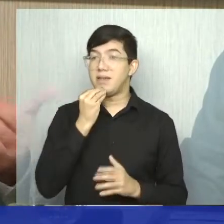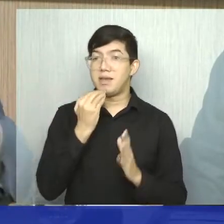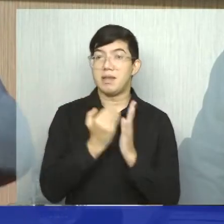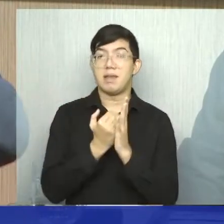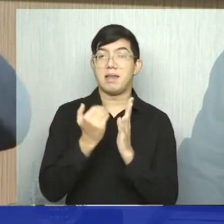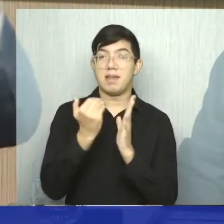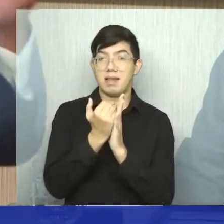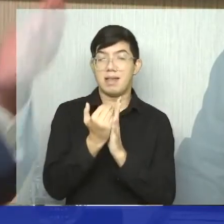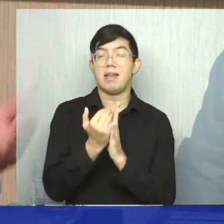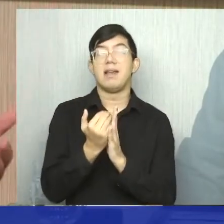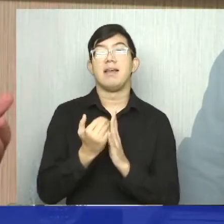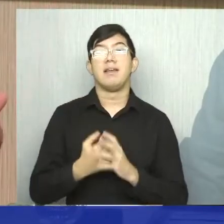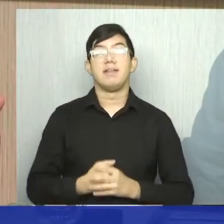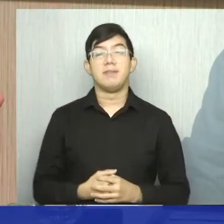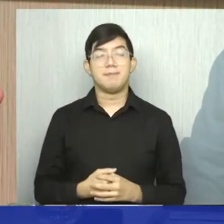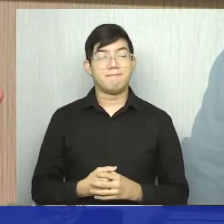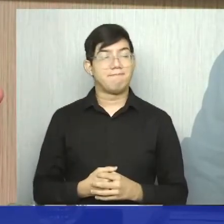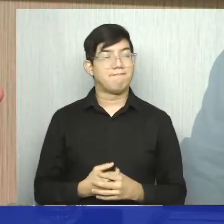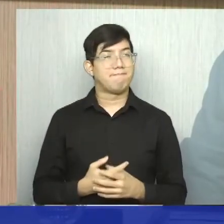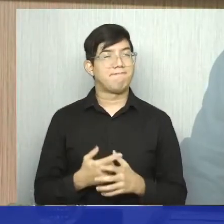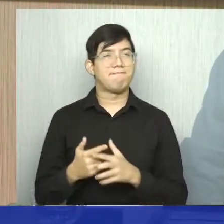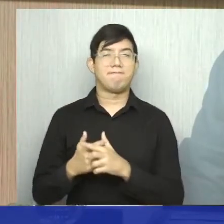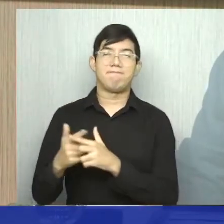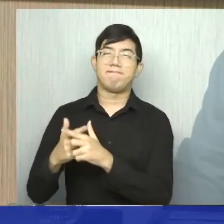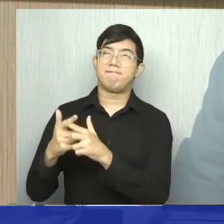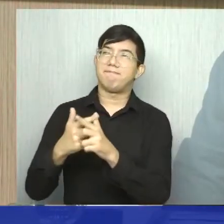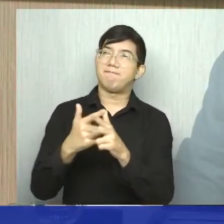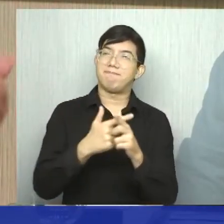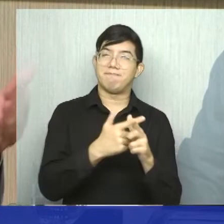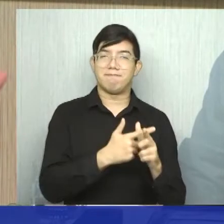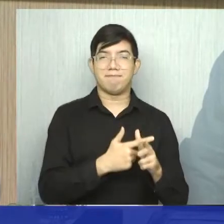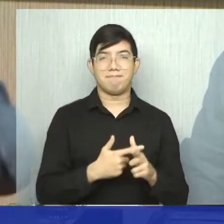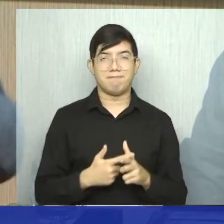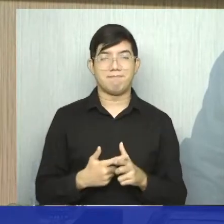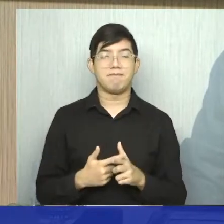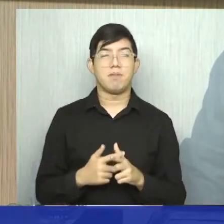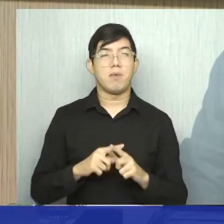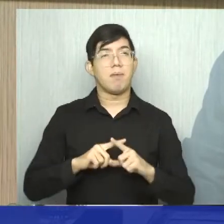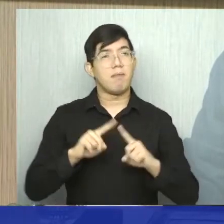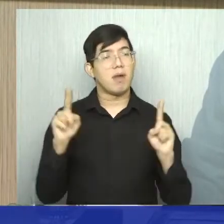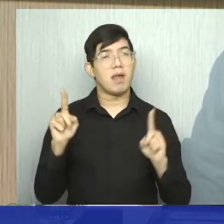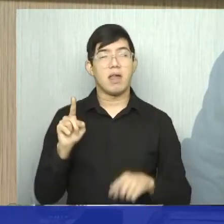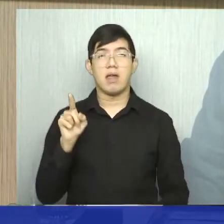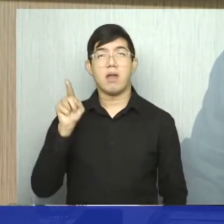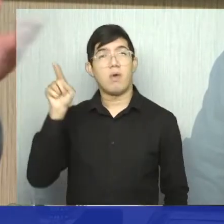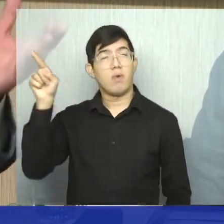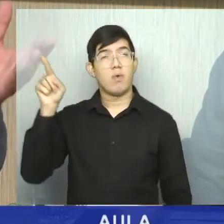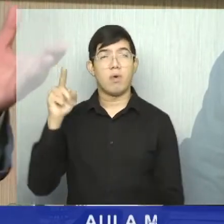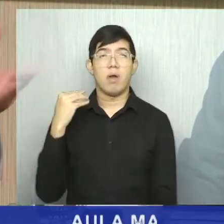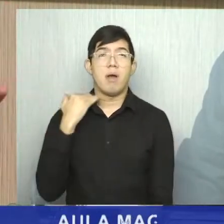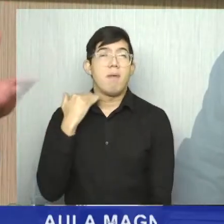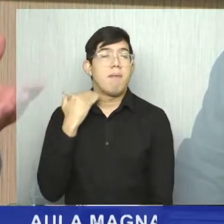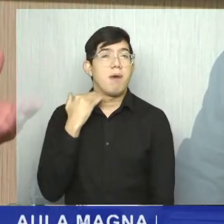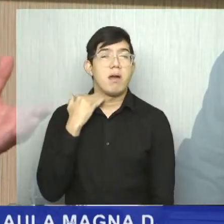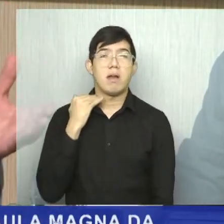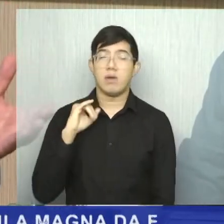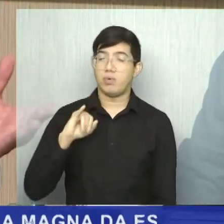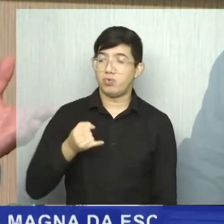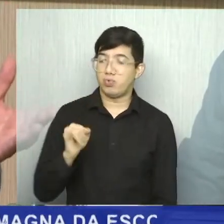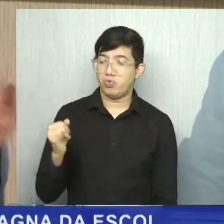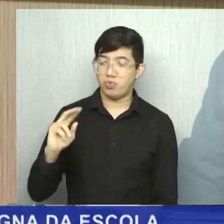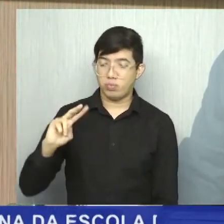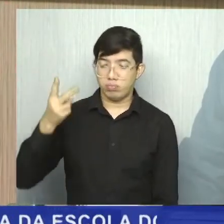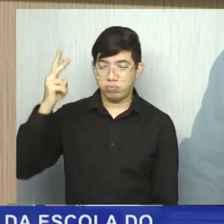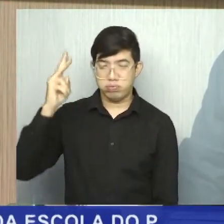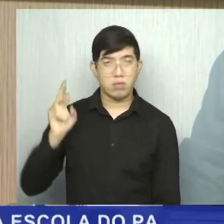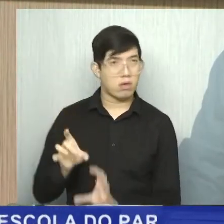estão gastando. Você imagina a tragédia. Para deixar livre o juro para banco. Esse é o jogo. E quem define isso é a política.